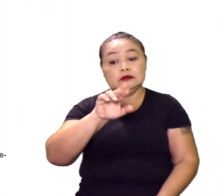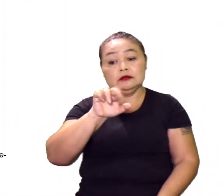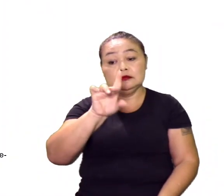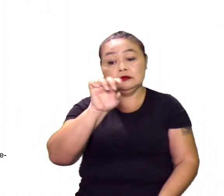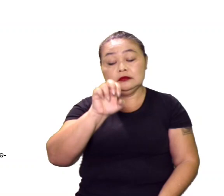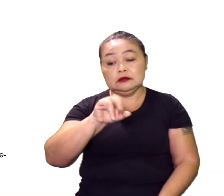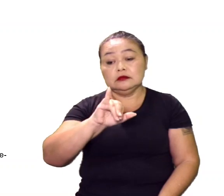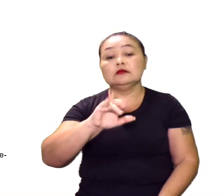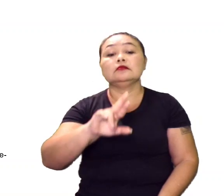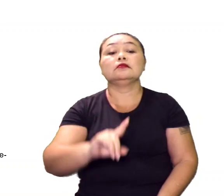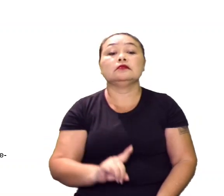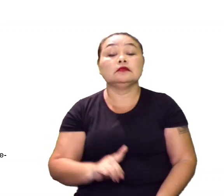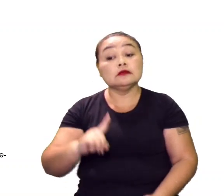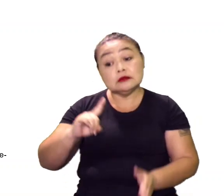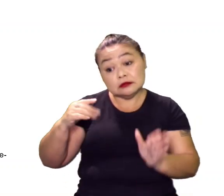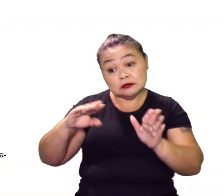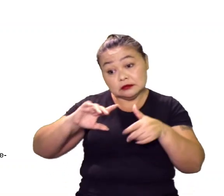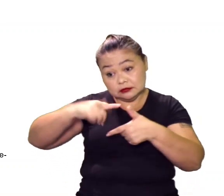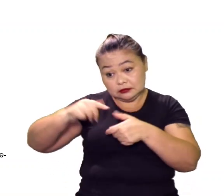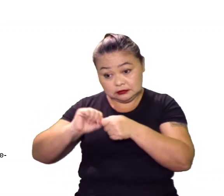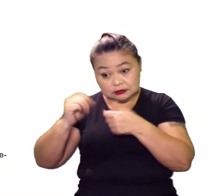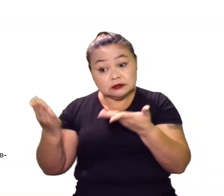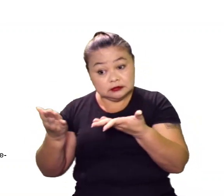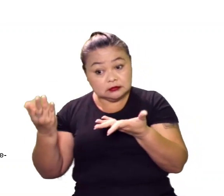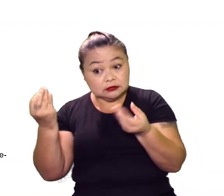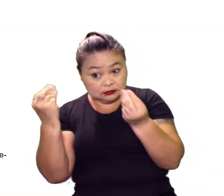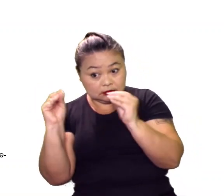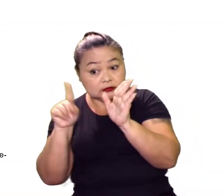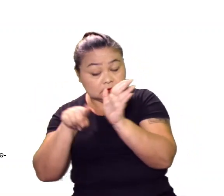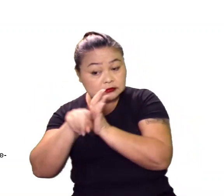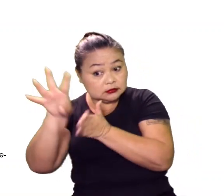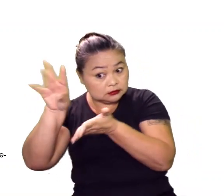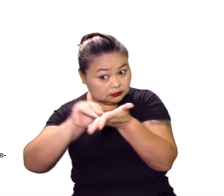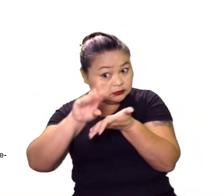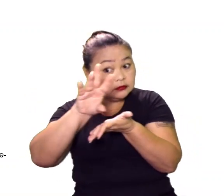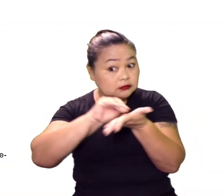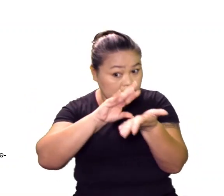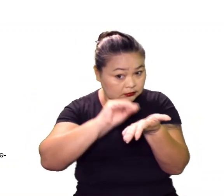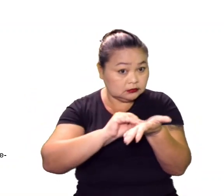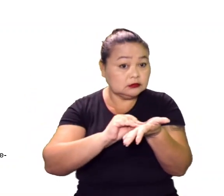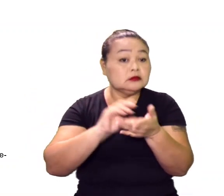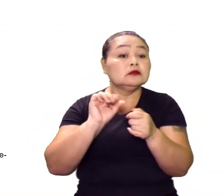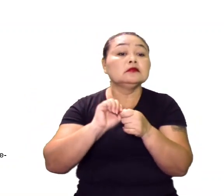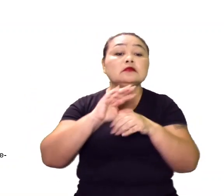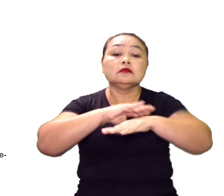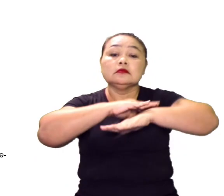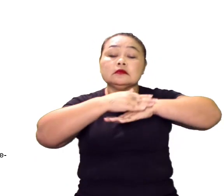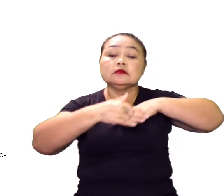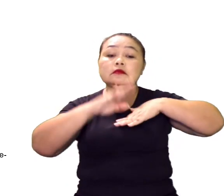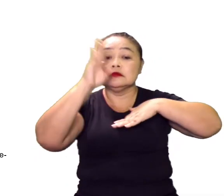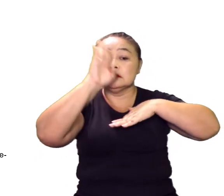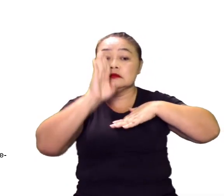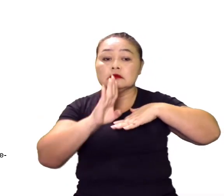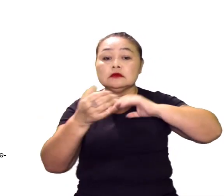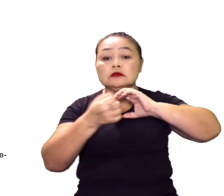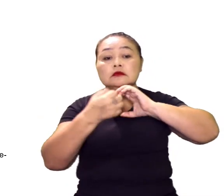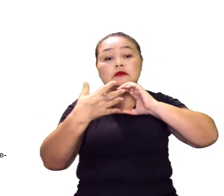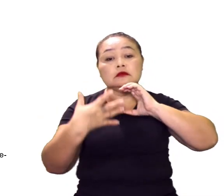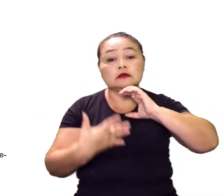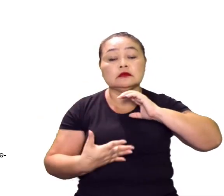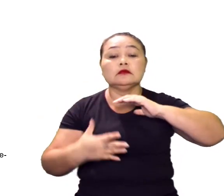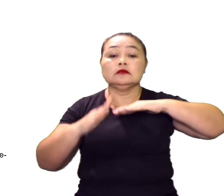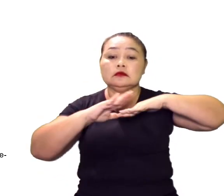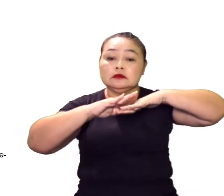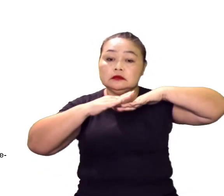mapeamento mais moderno que nós temos do Brasil atualmente. Exatamente. Então, o relevo do Brasil, ele é composto essas características de